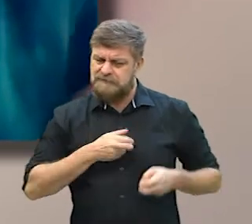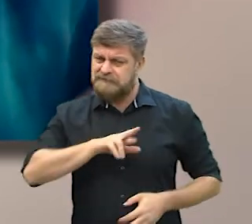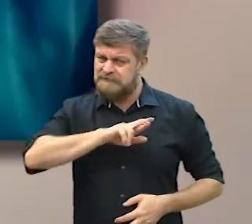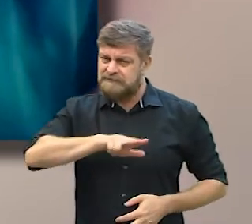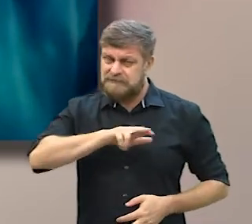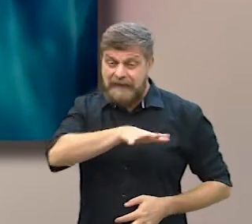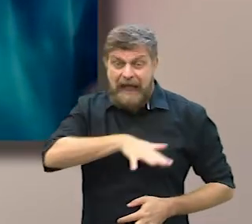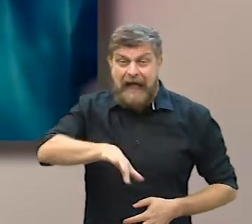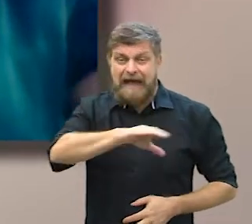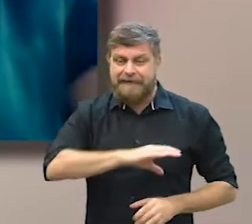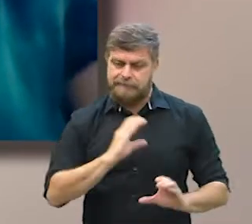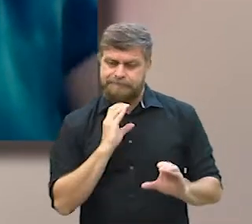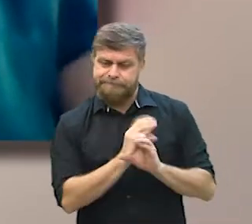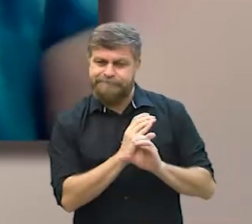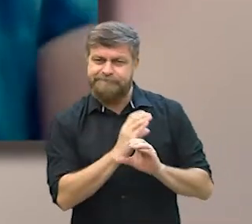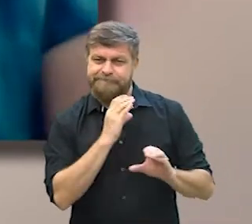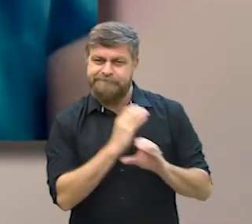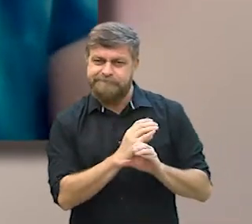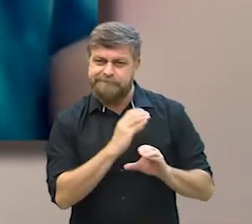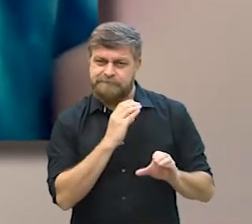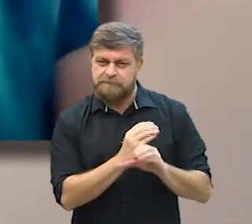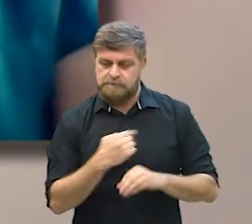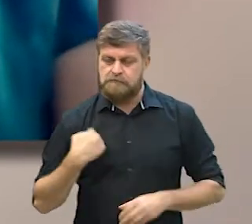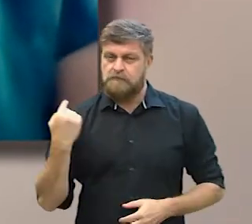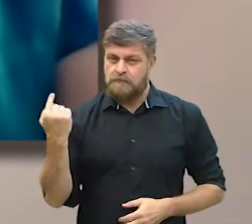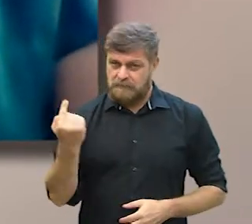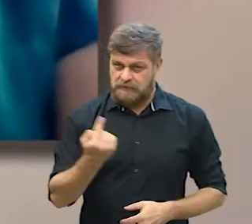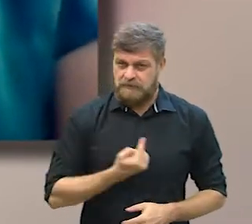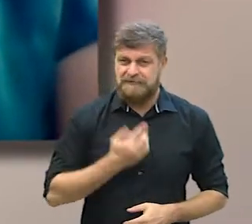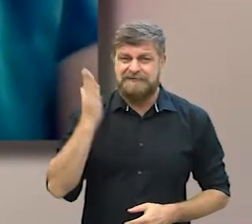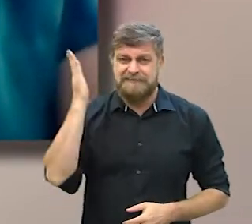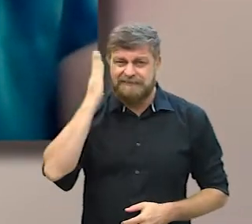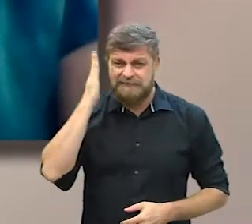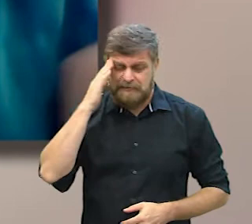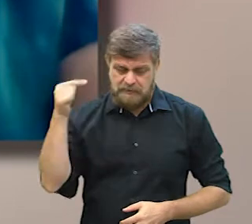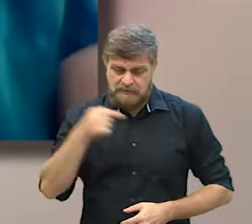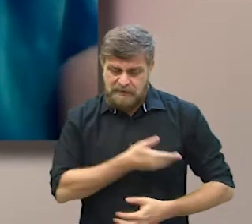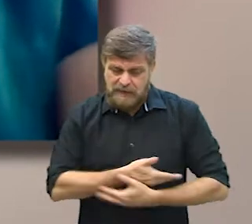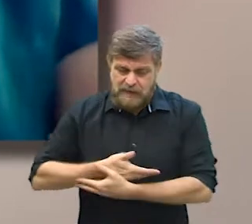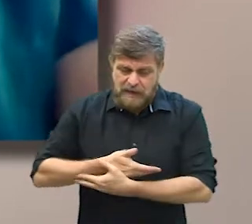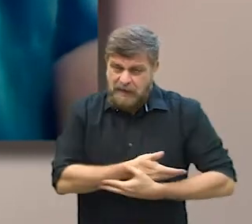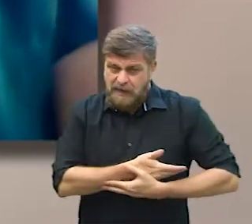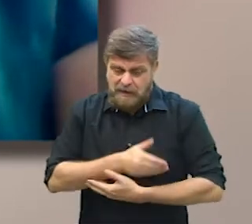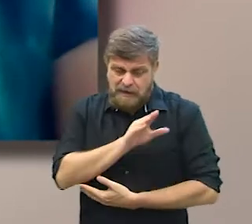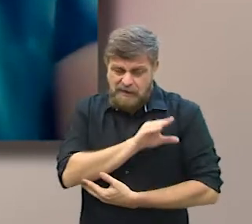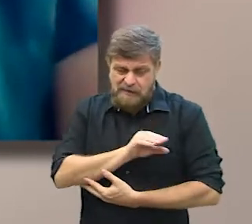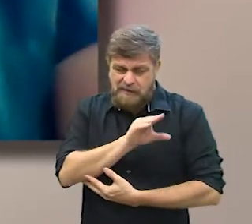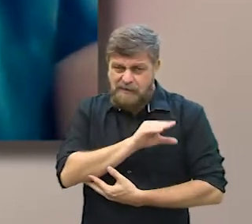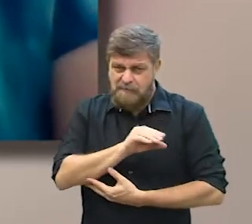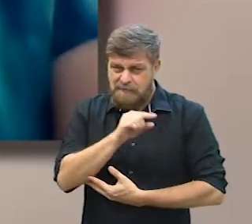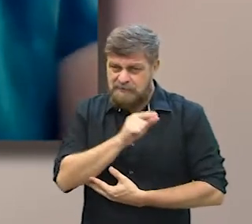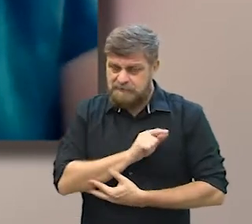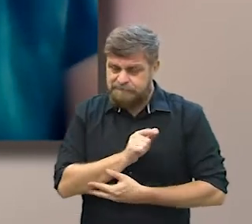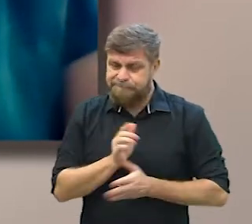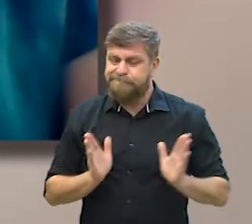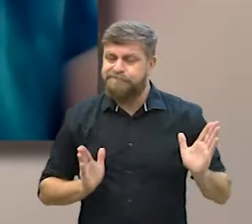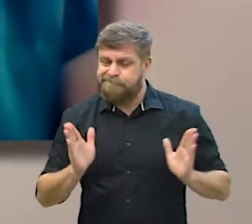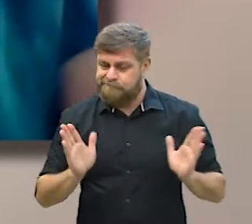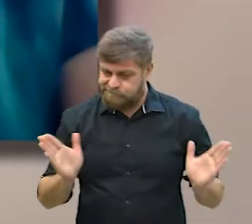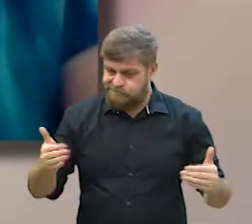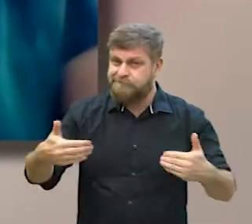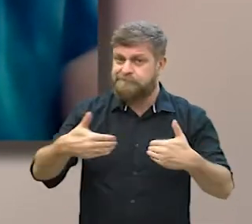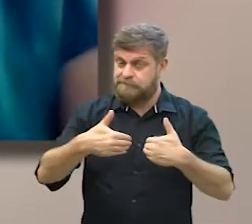em relação à área da comunicação que a gente vê que a criança começa, vamos dizer, está dentro